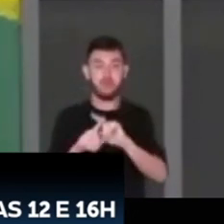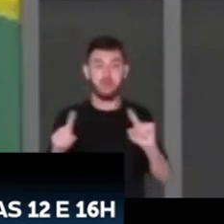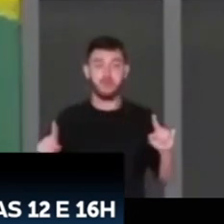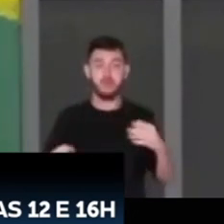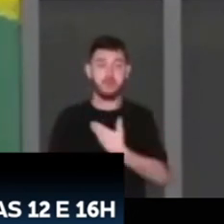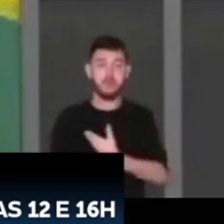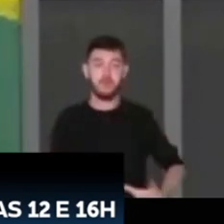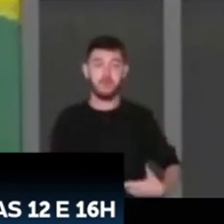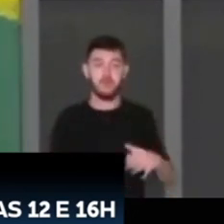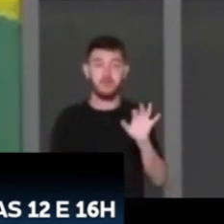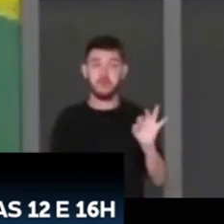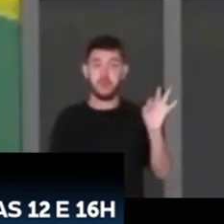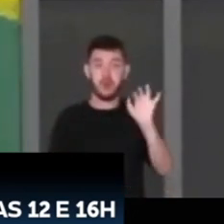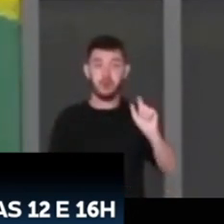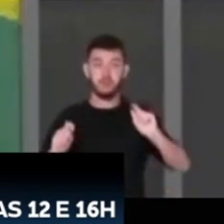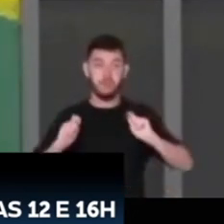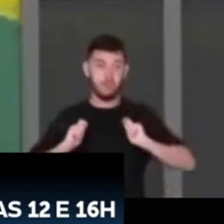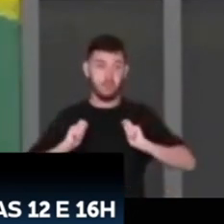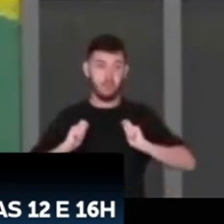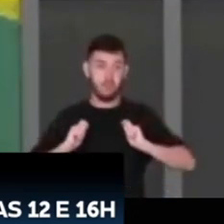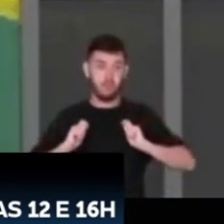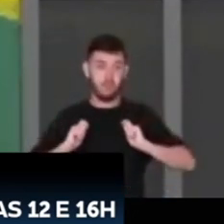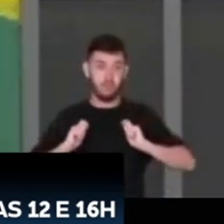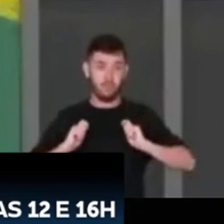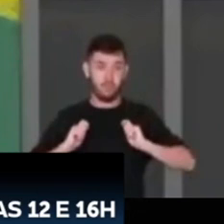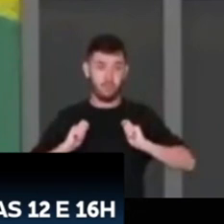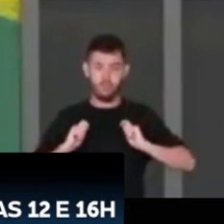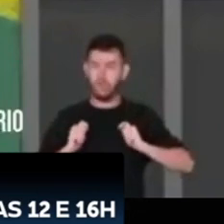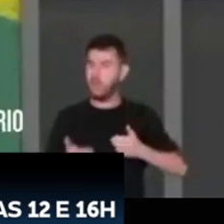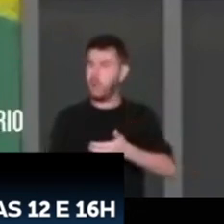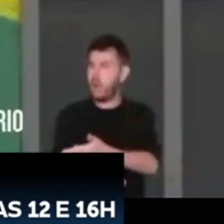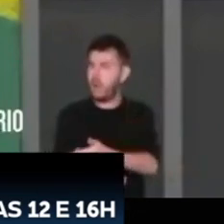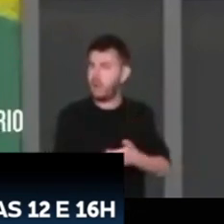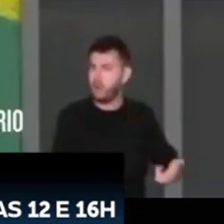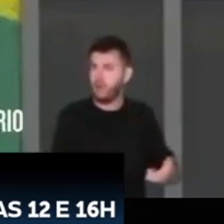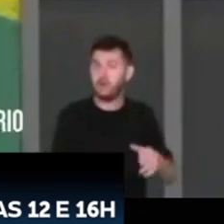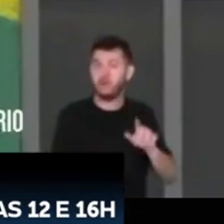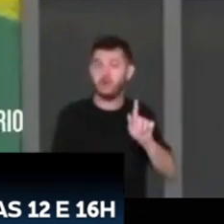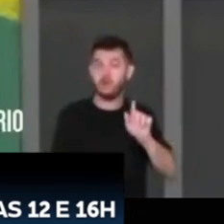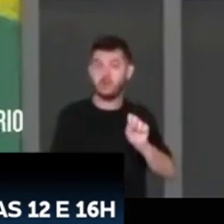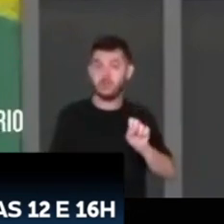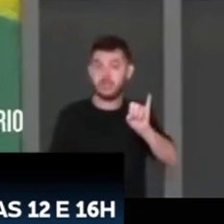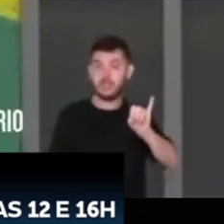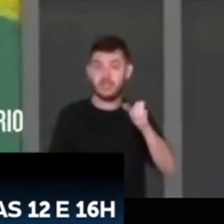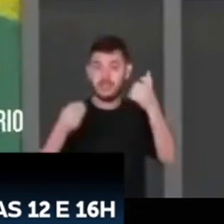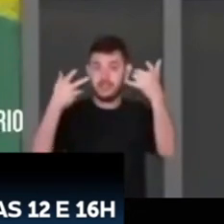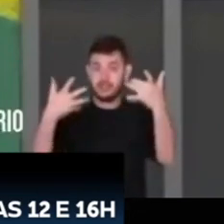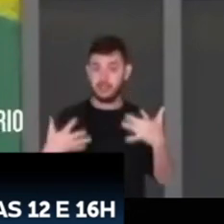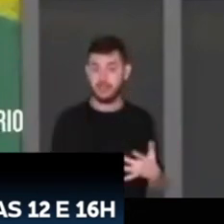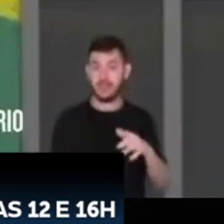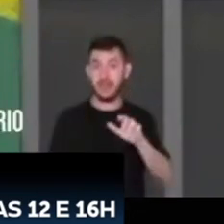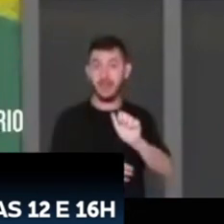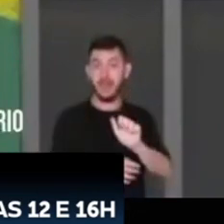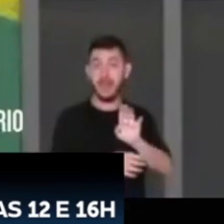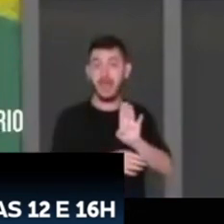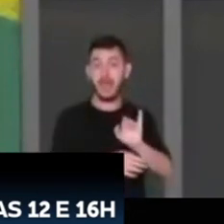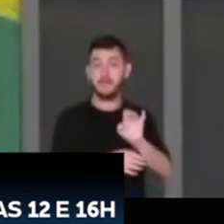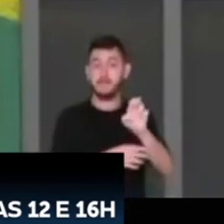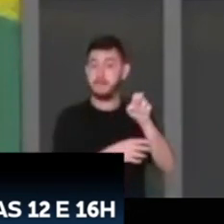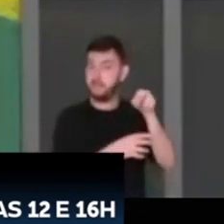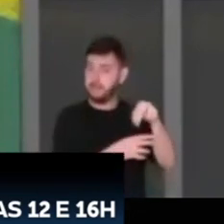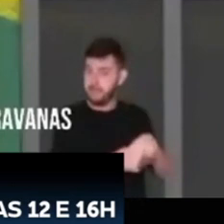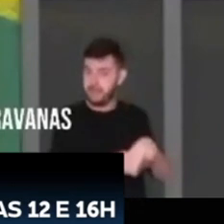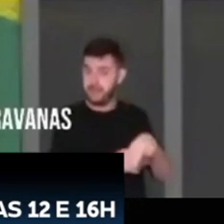do GSI diz o seguinte: a ABIN informava e informa no